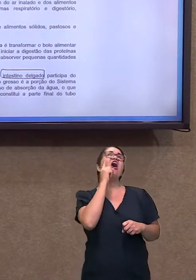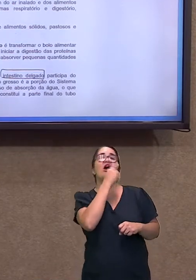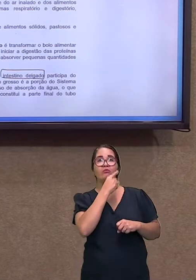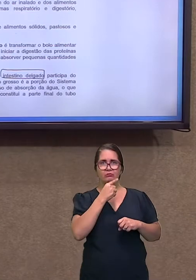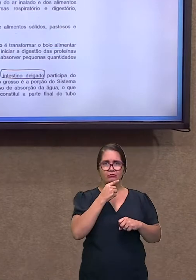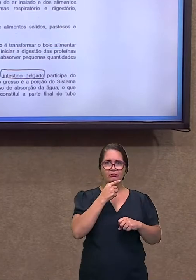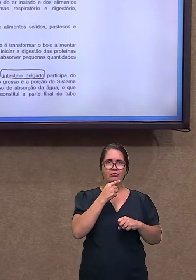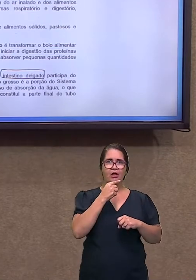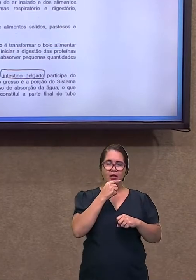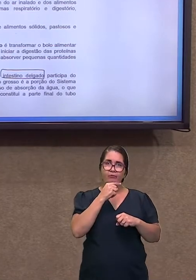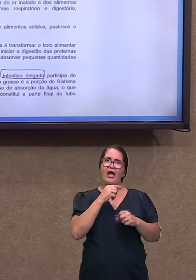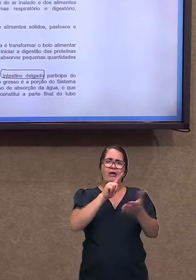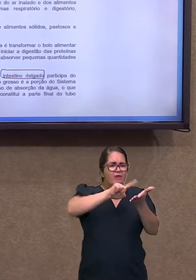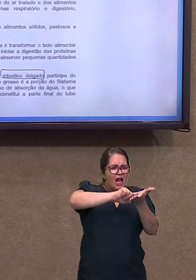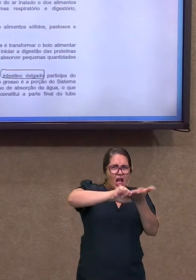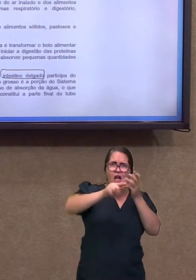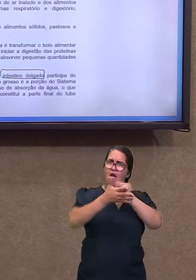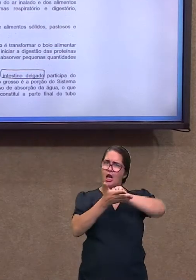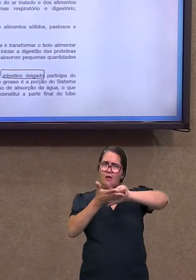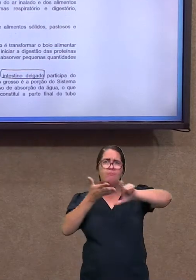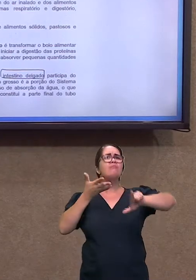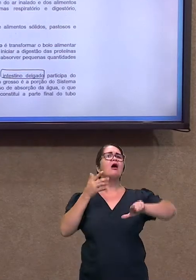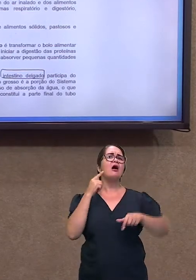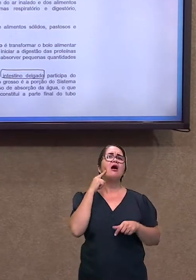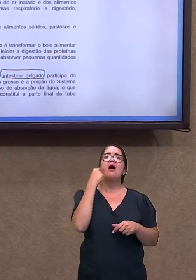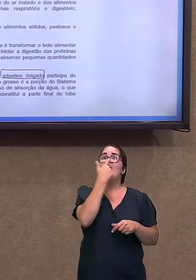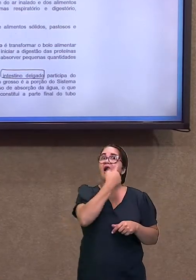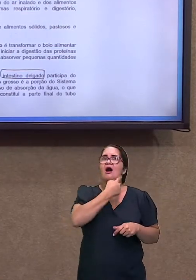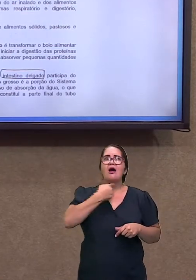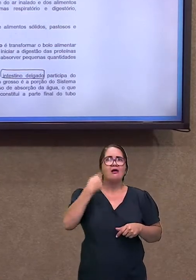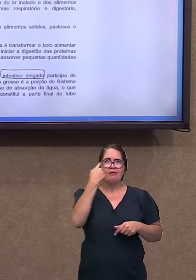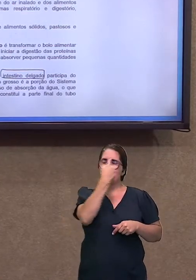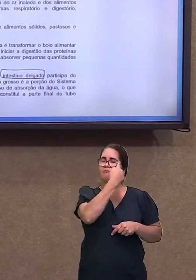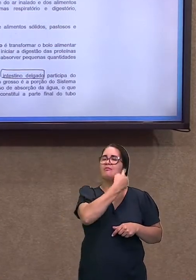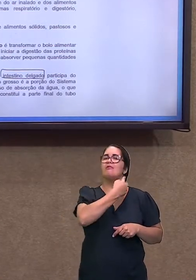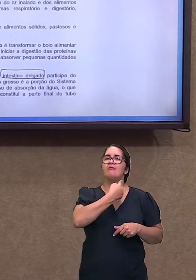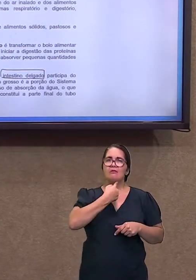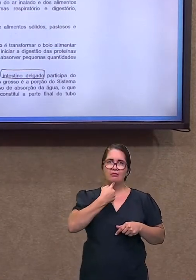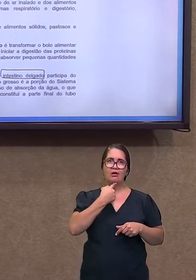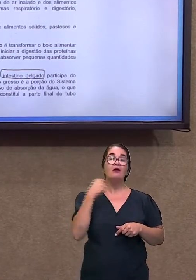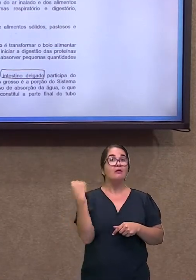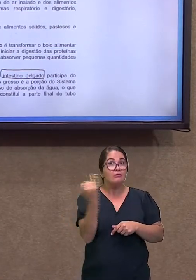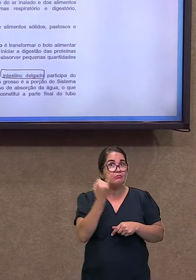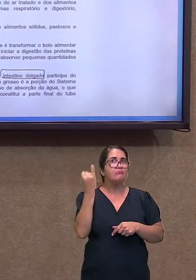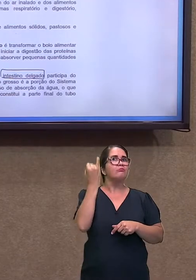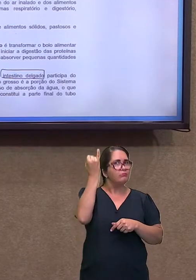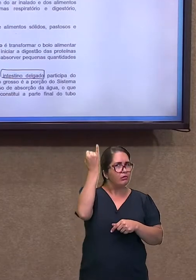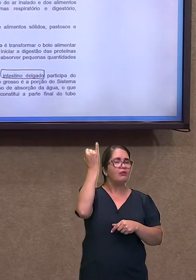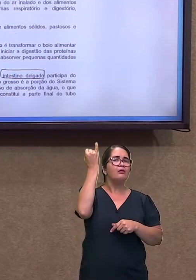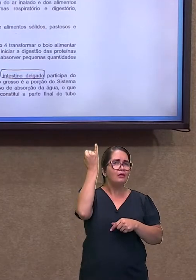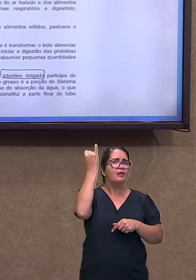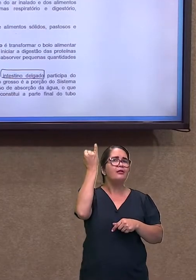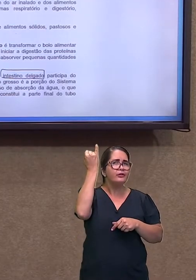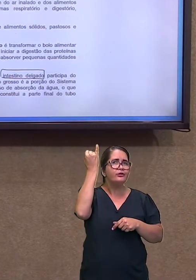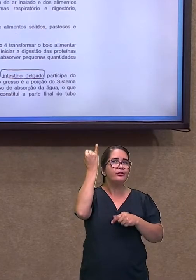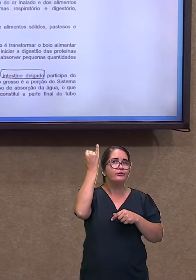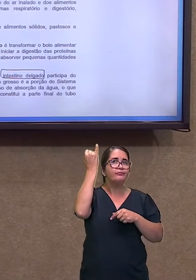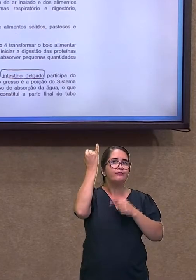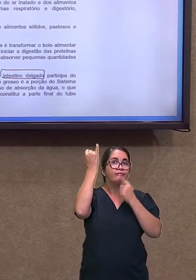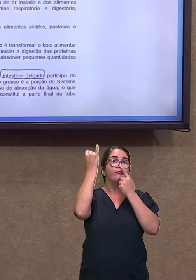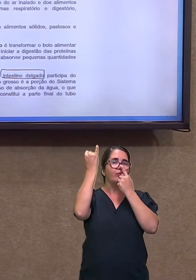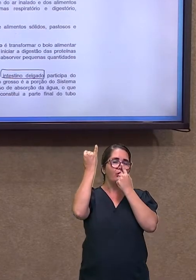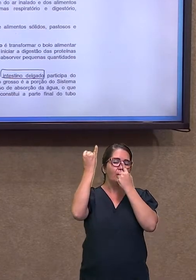servindo de alimento para a bactéria que tem na minha boca, fazendo com que apareça, né, cárie nos